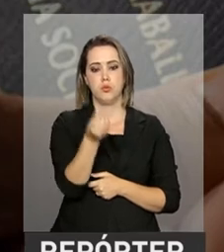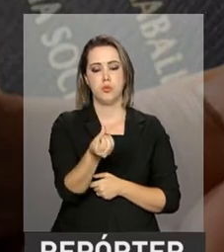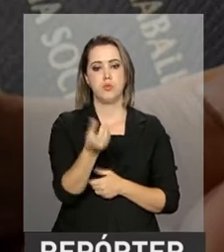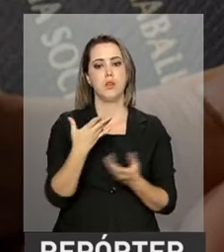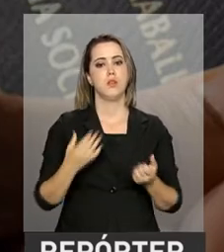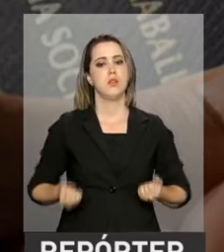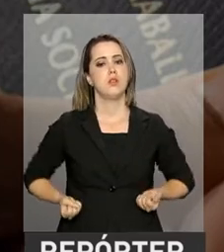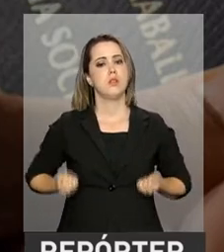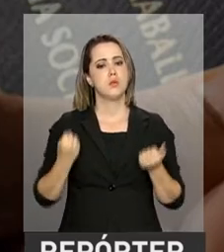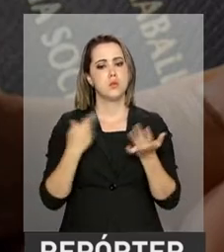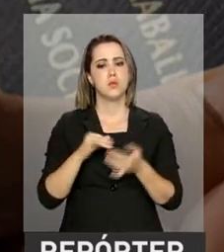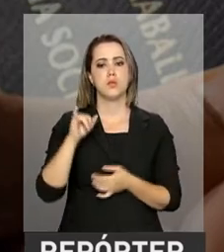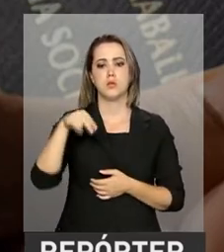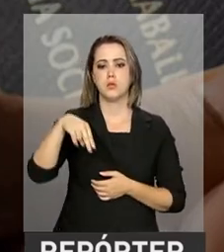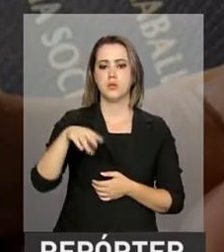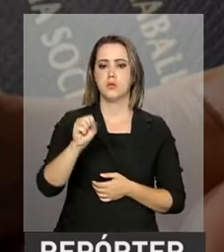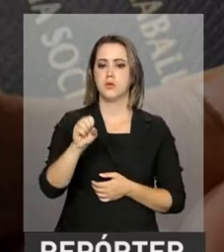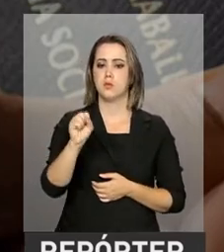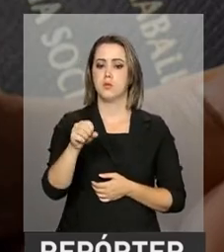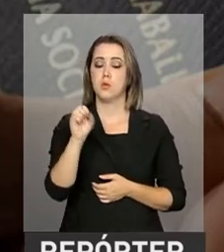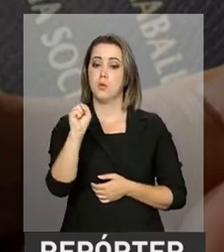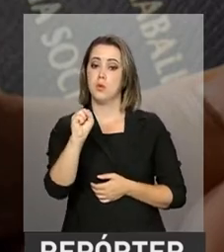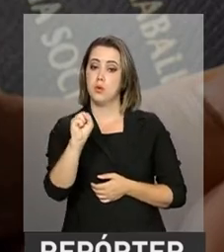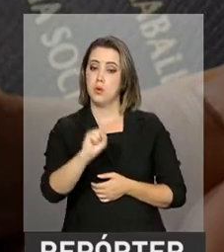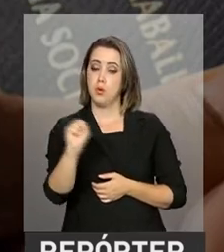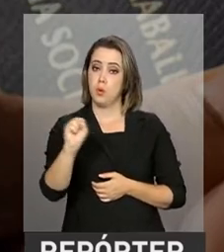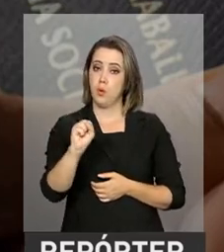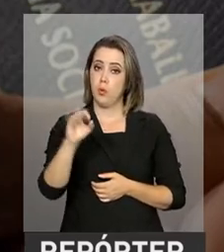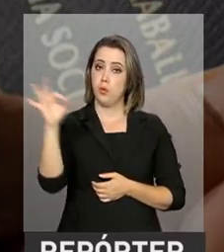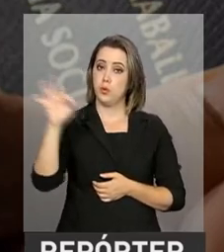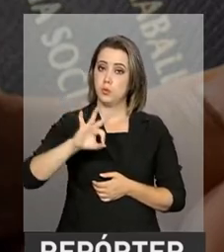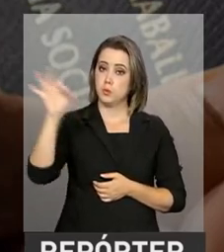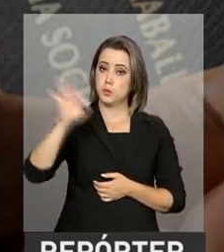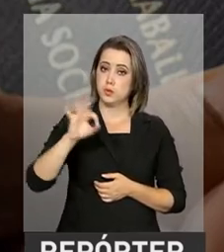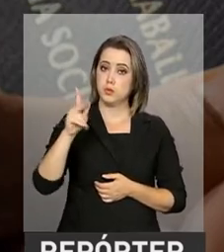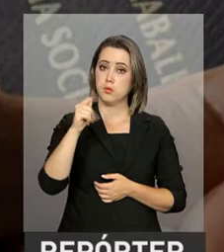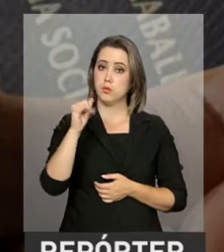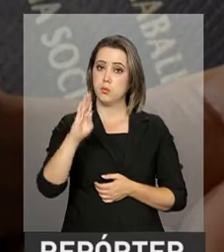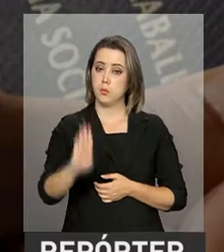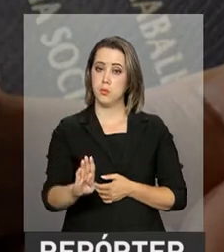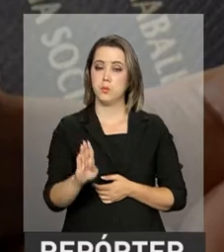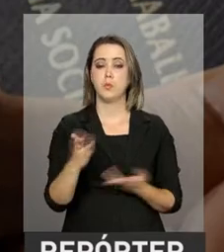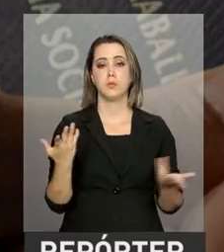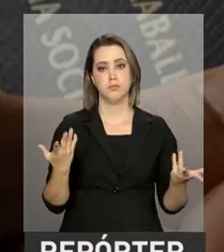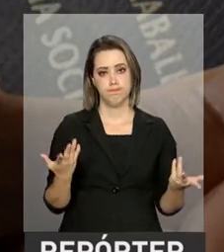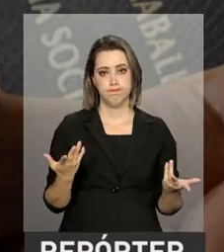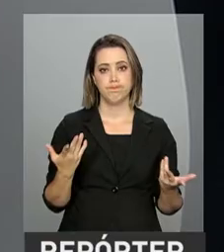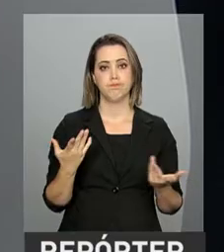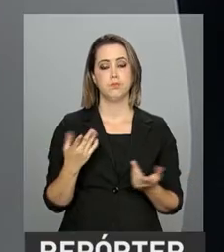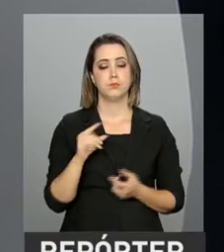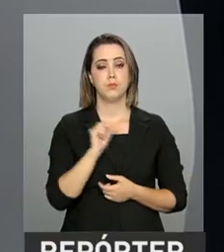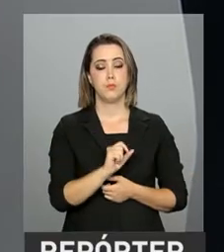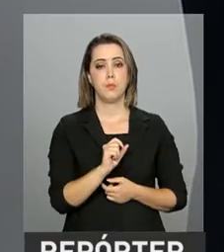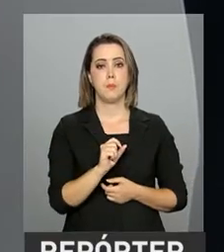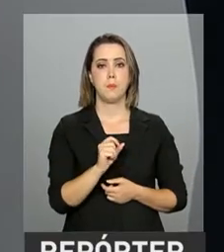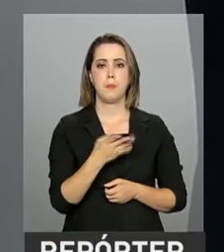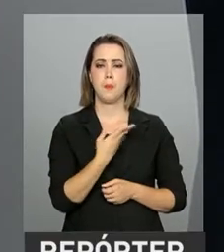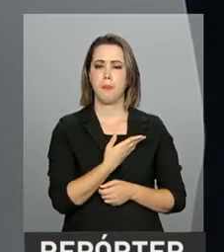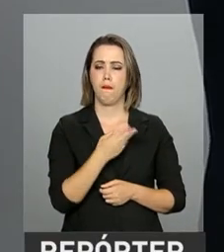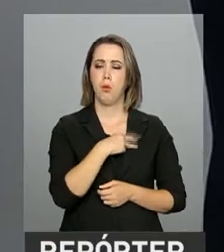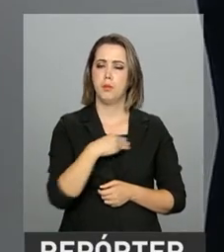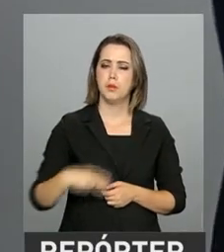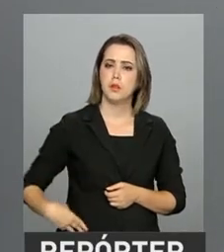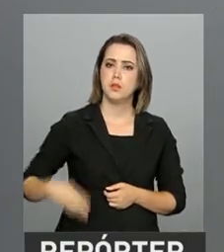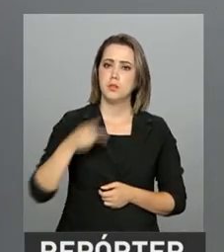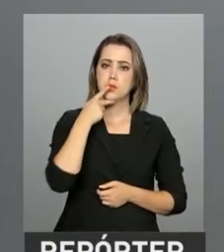e as despesas com o INSS representam aproximadamente 8% do Produto Interno Bruto. Henrique Meirelles